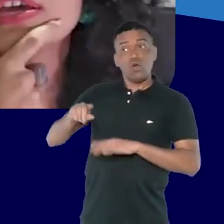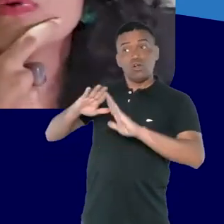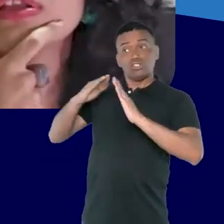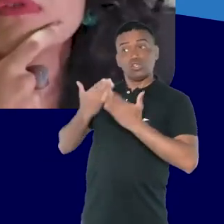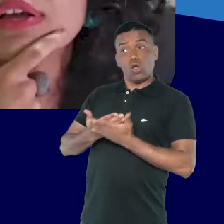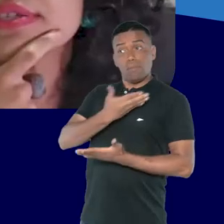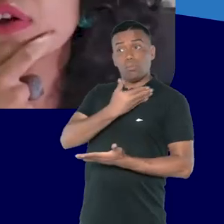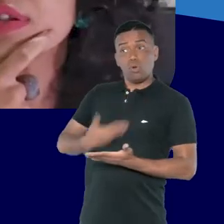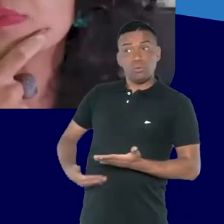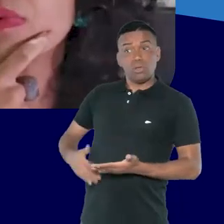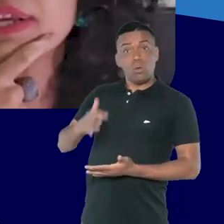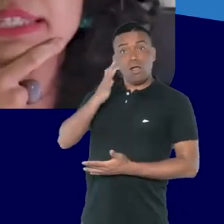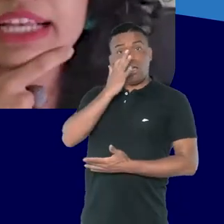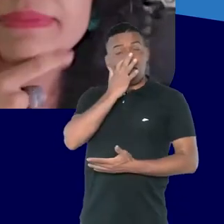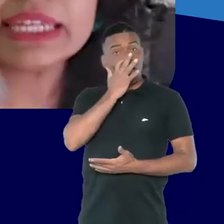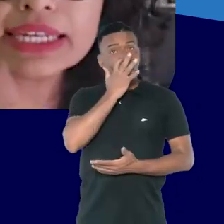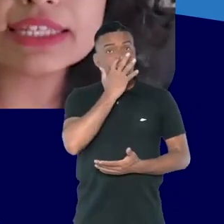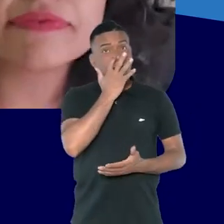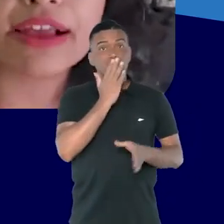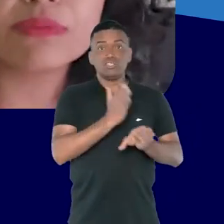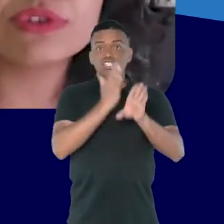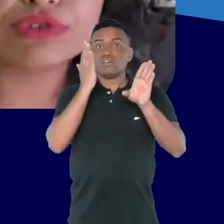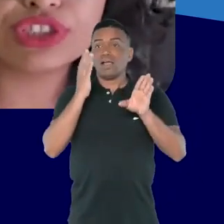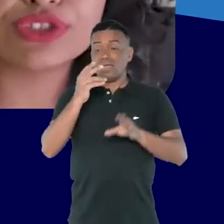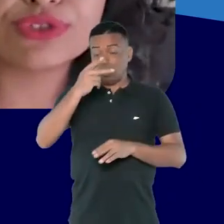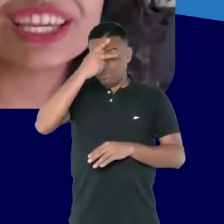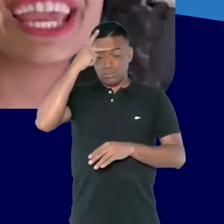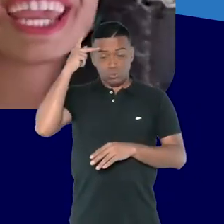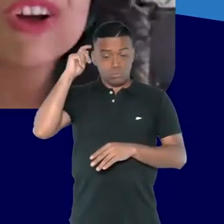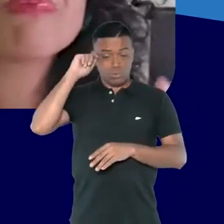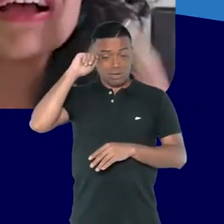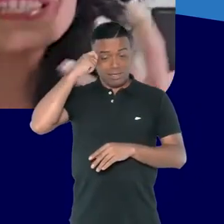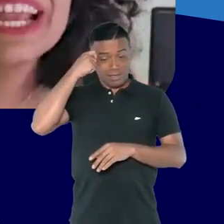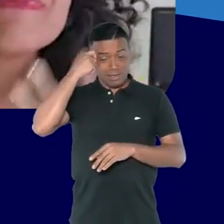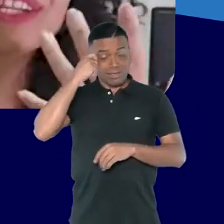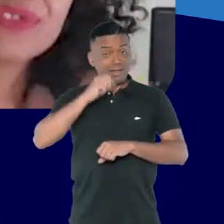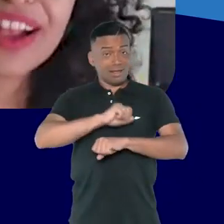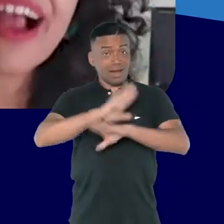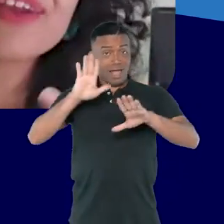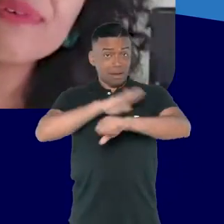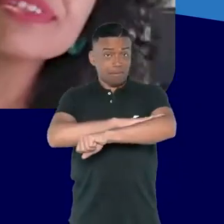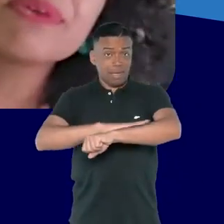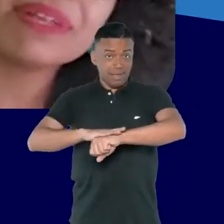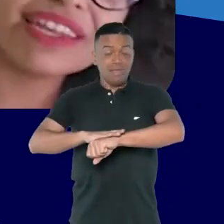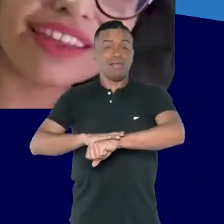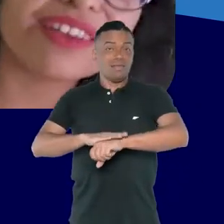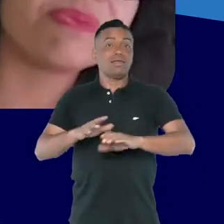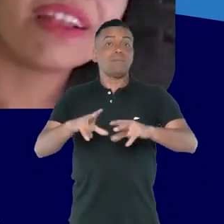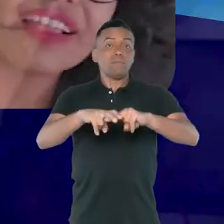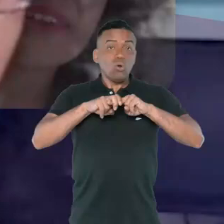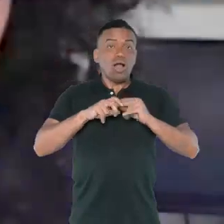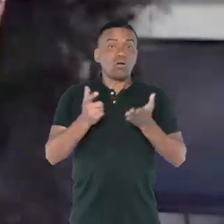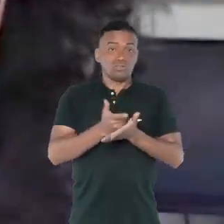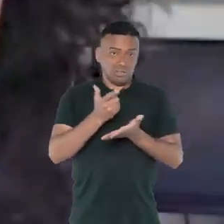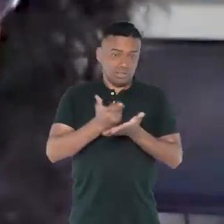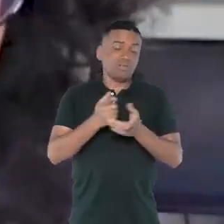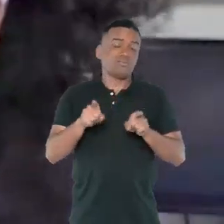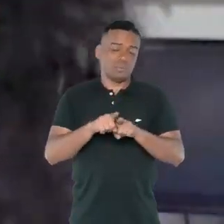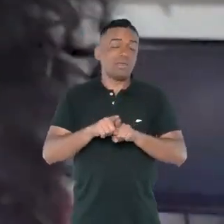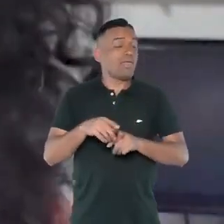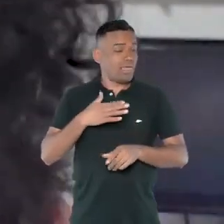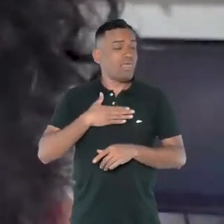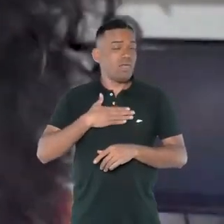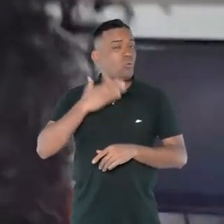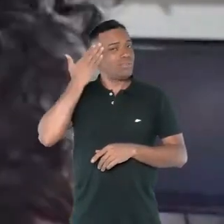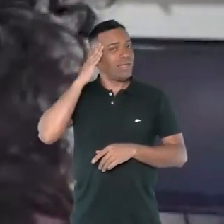cor. E quando eu vou às escolas públicas, as meninas falam muito disso. Eu passei a me identificar enquanto uma menina negra de pele clara, por causa do